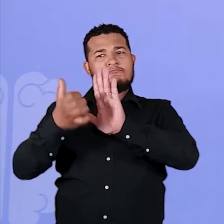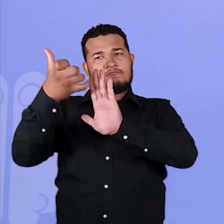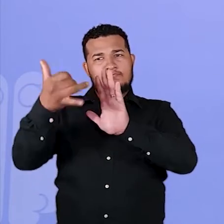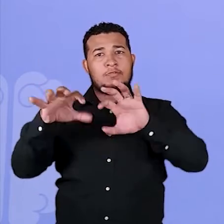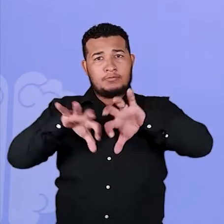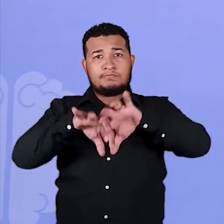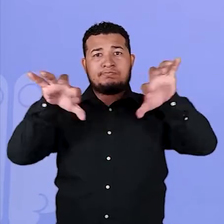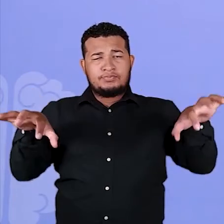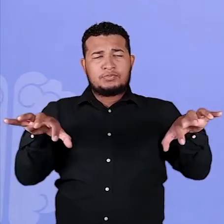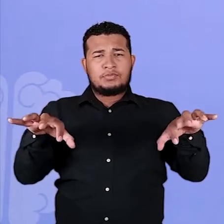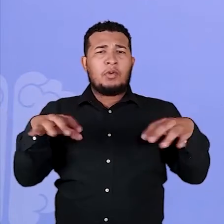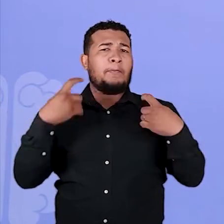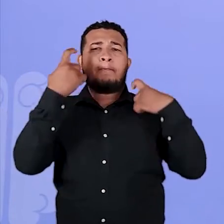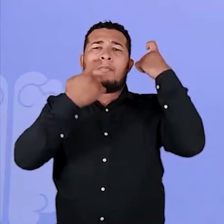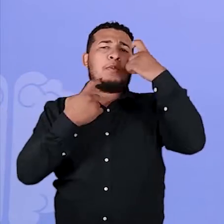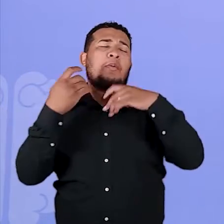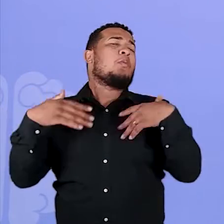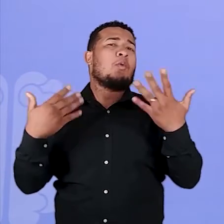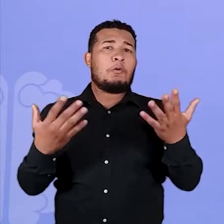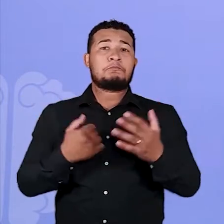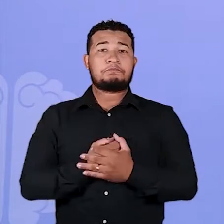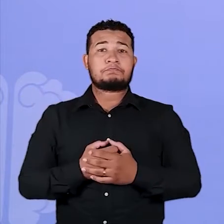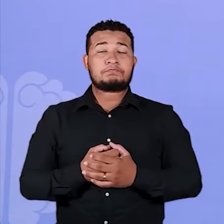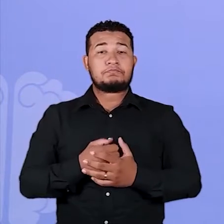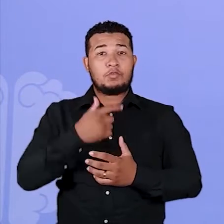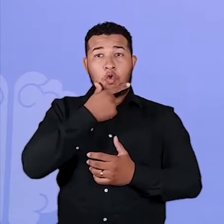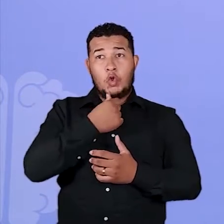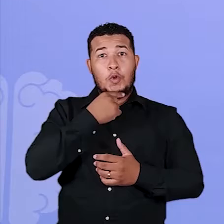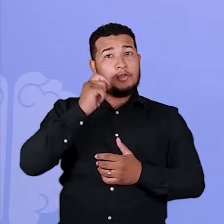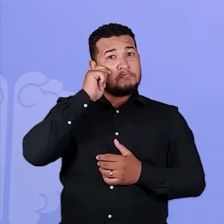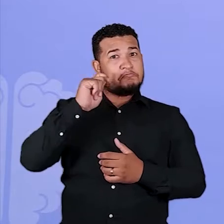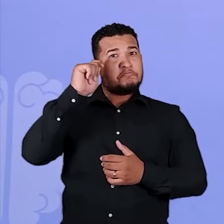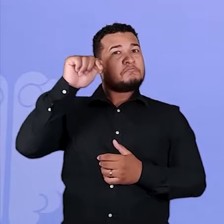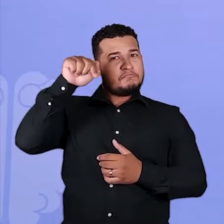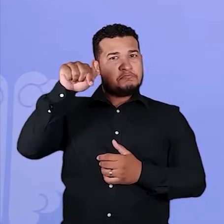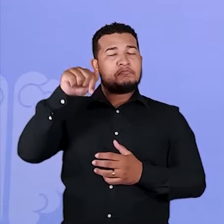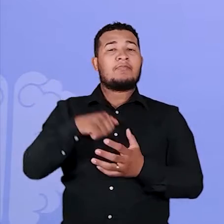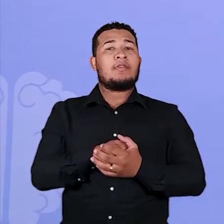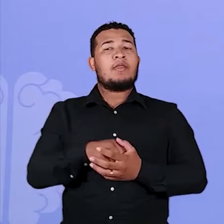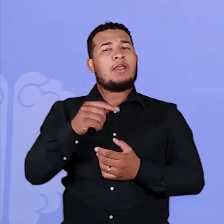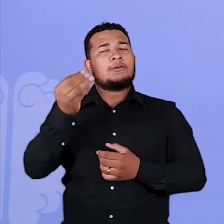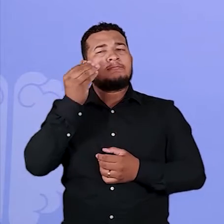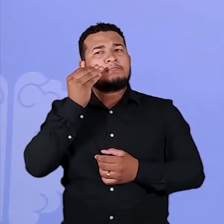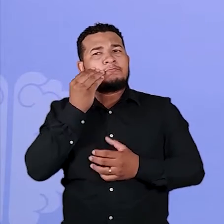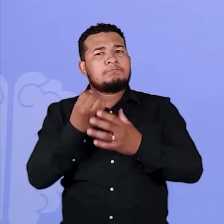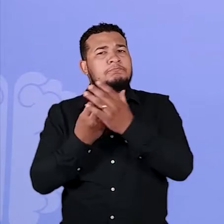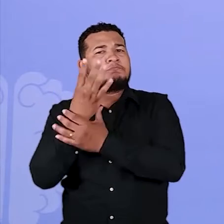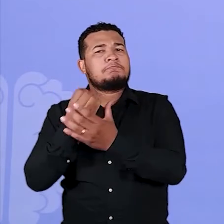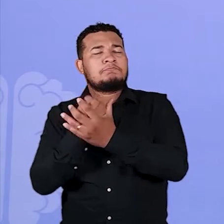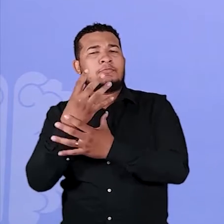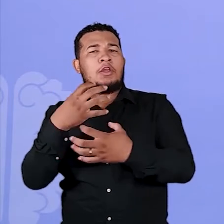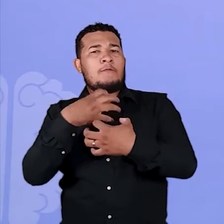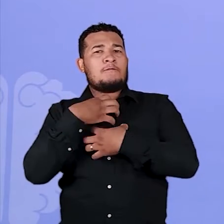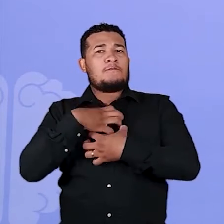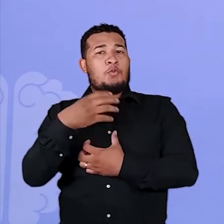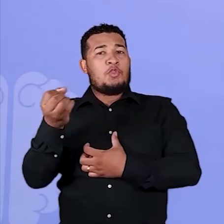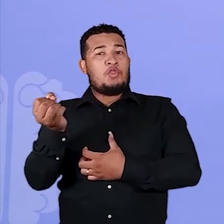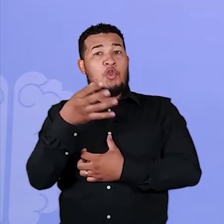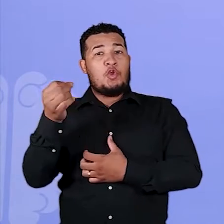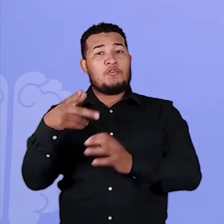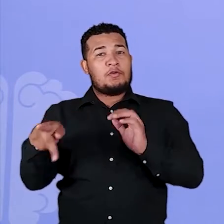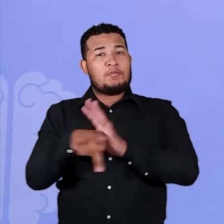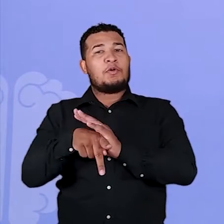esse tipo de separação? Maquiavel, gente, ele está tentando criar uma nova forma de